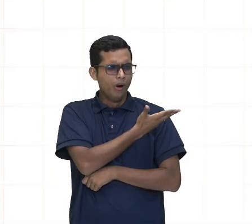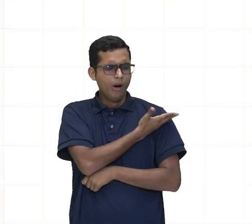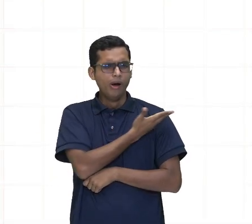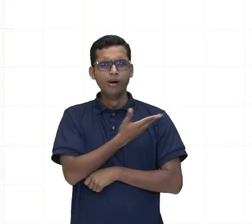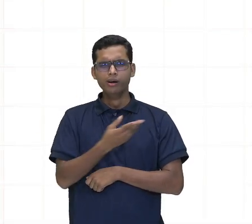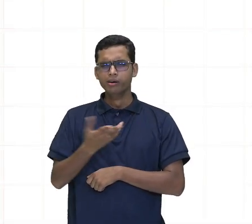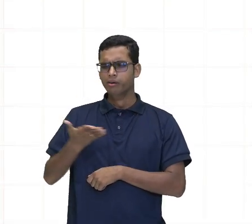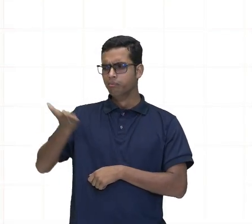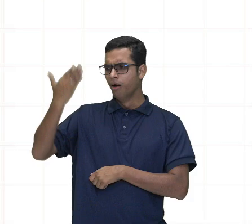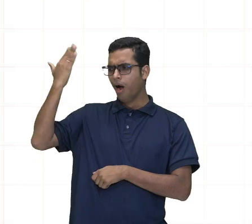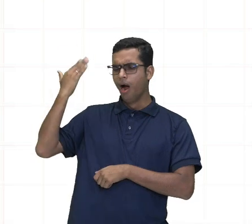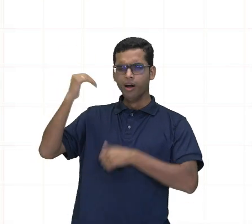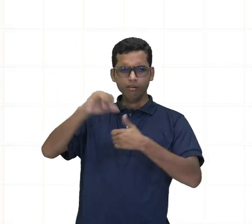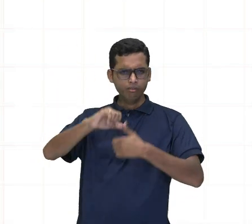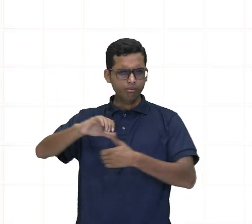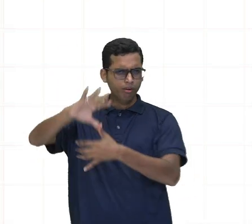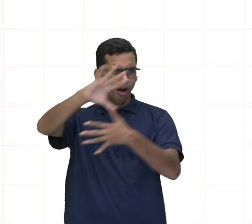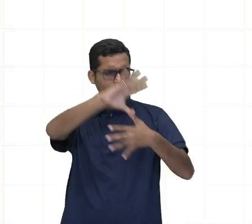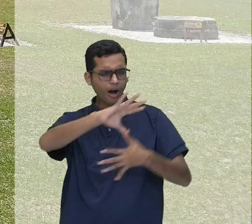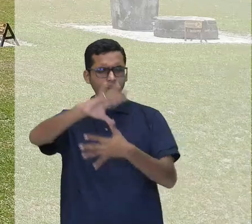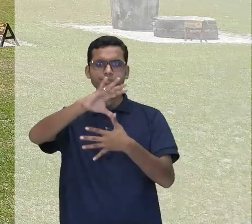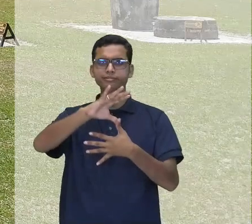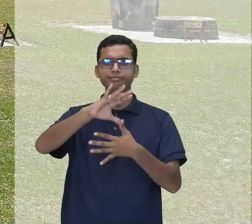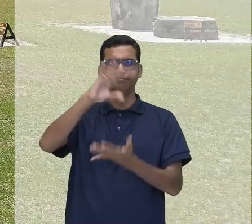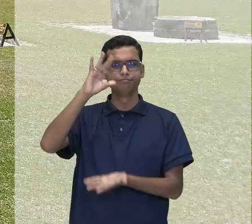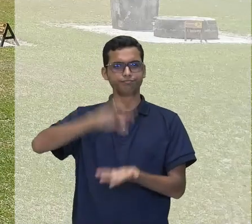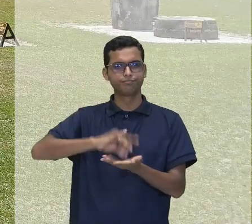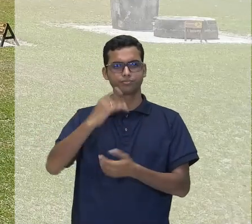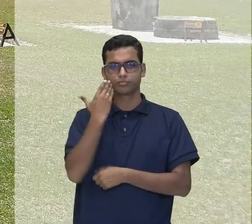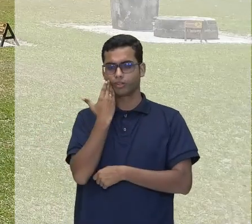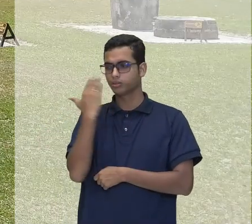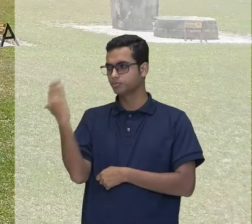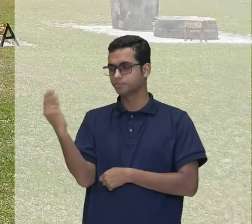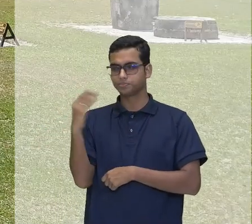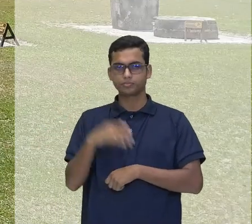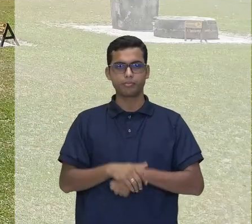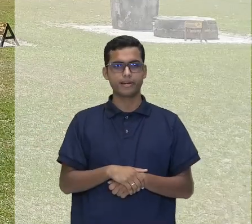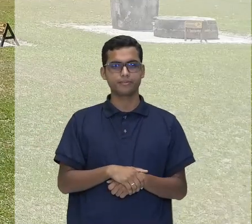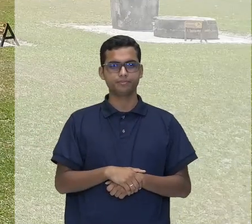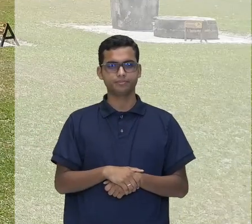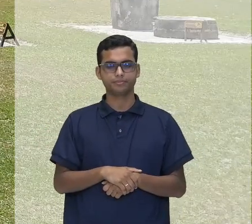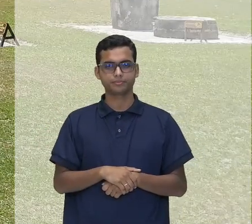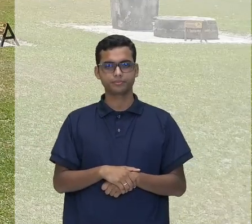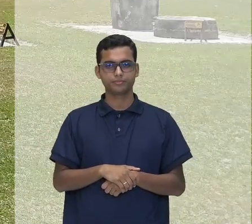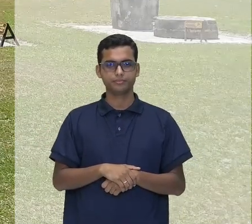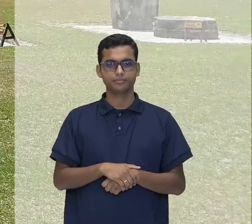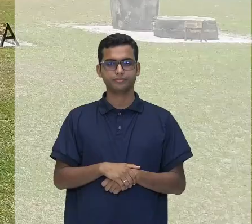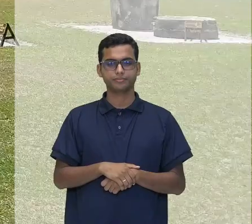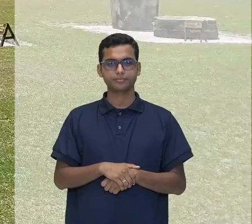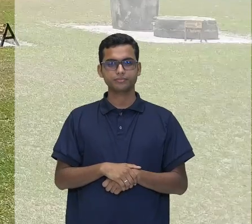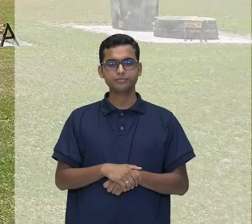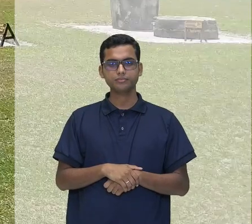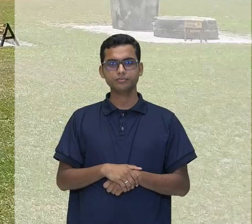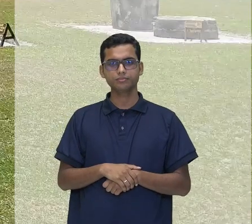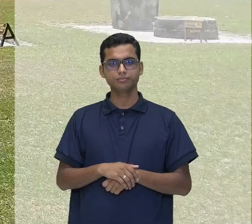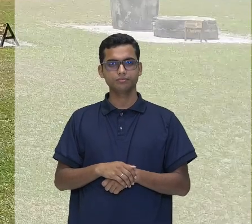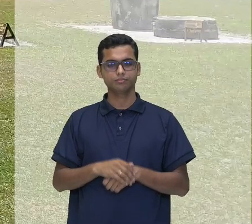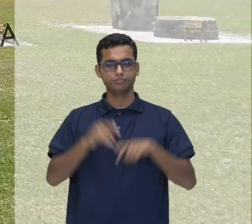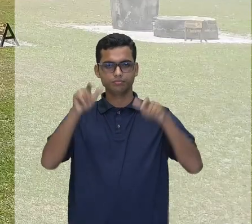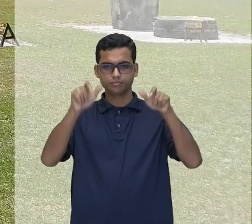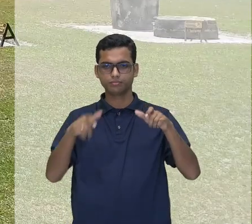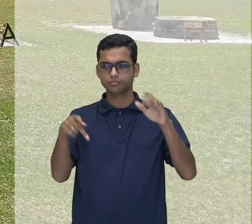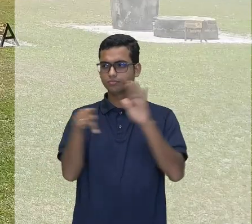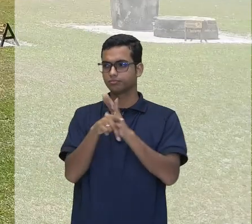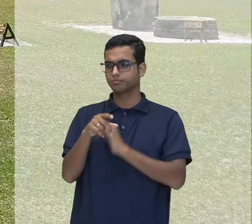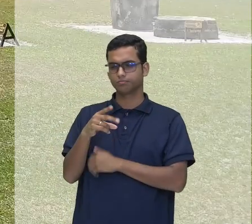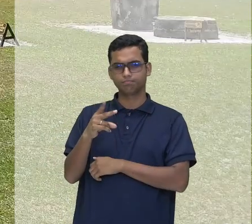cenário justamente das ruínas de Tikal. Acompanhem comigo, né? Nós temos aqui um cenário das ruínas. Esse local,